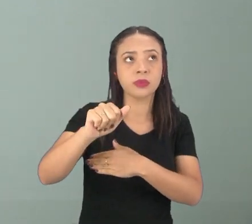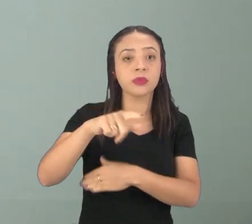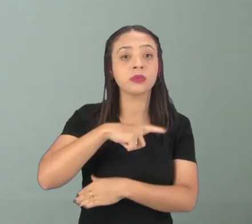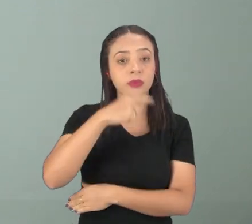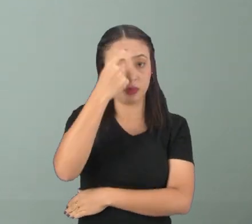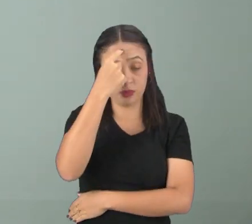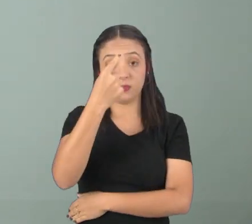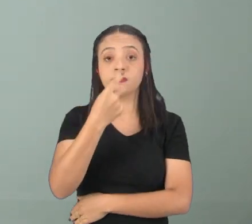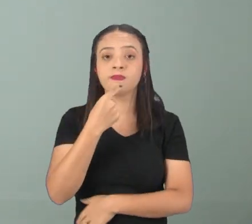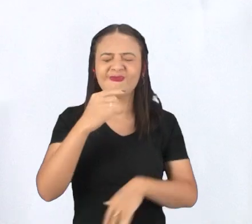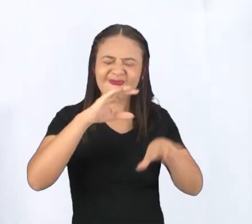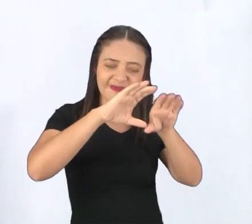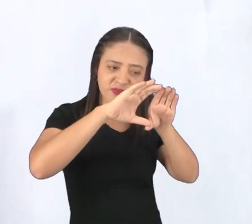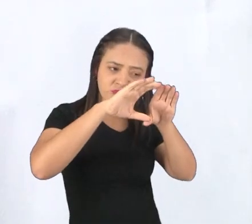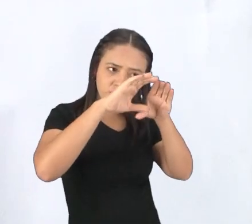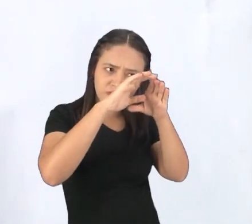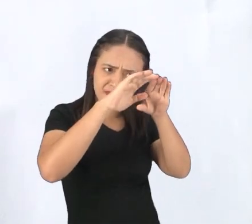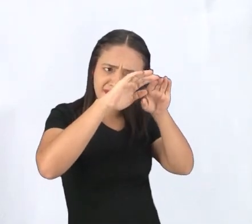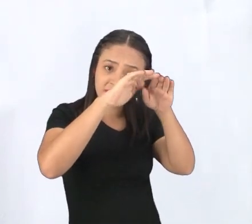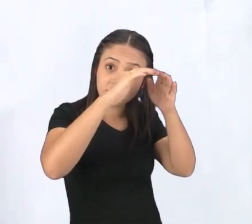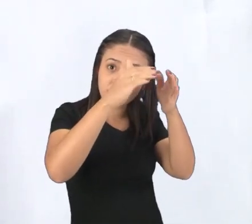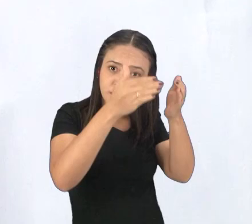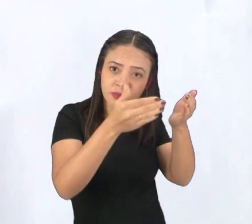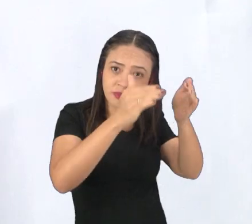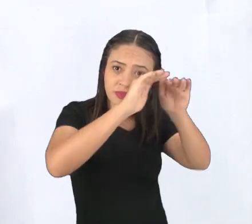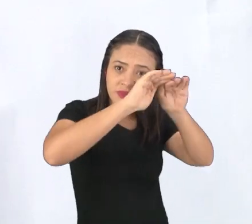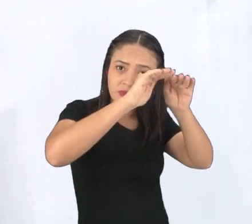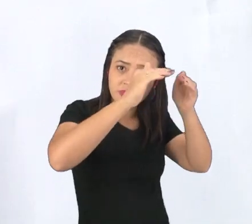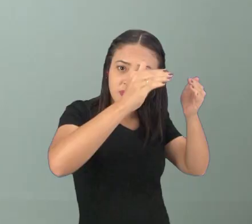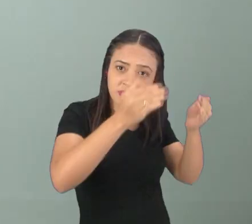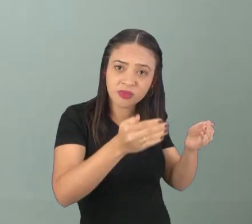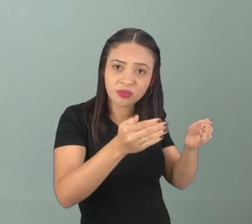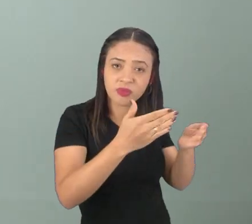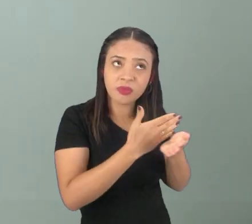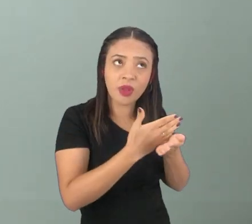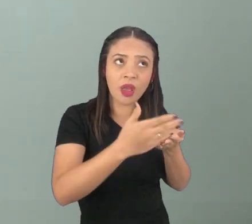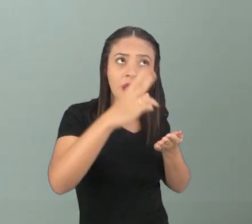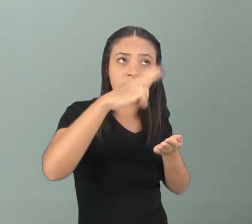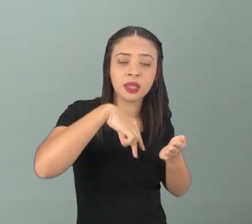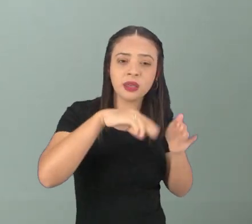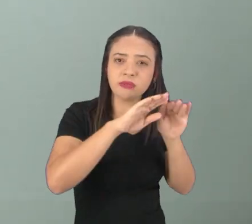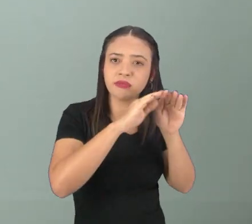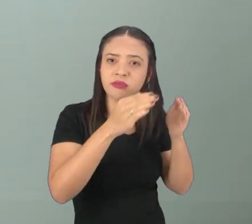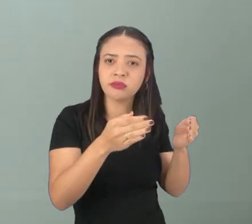da caverna, ok? E aí vamos iniciar a leitura.